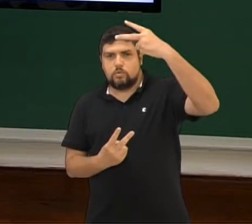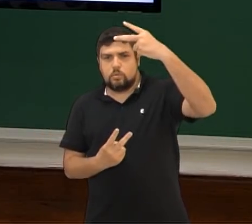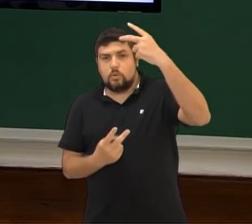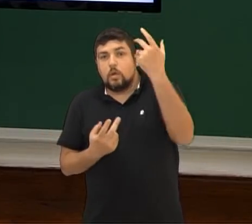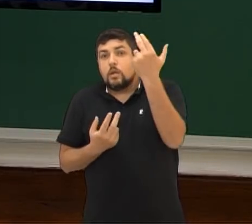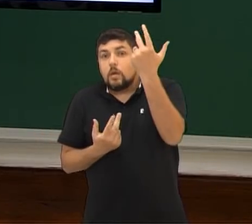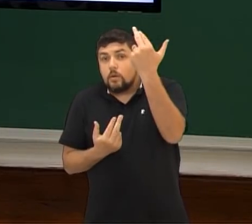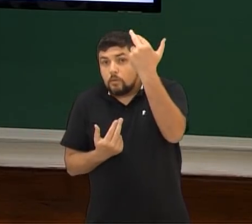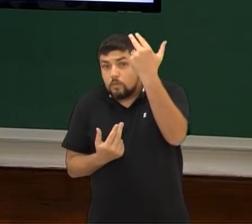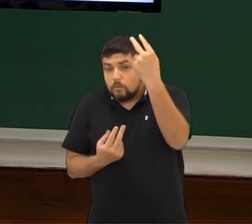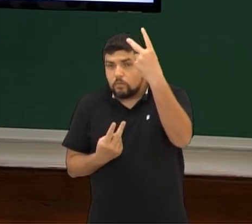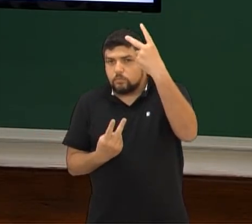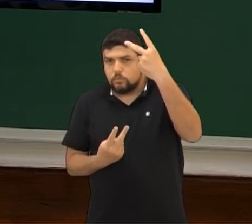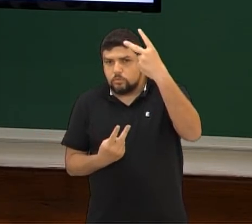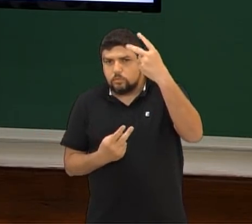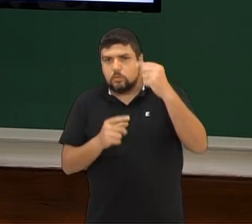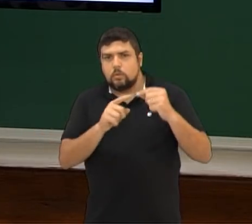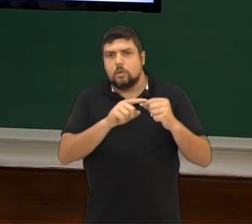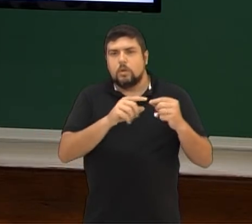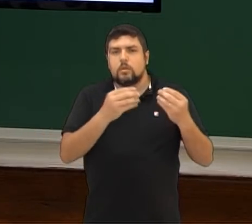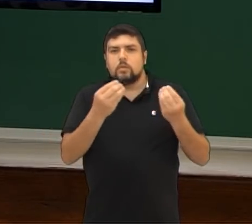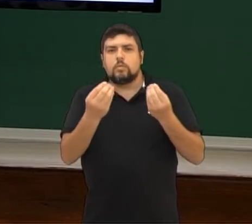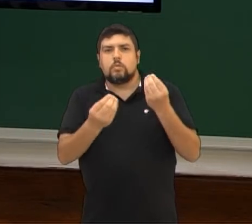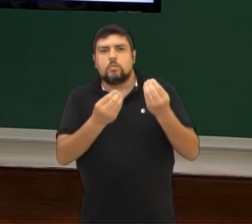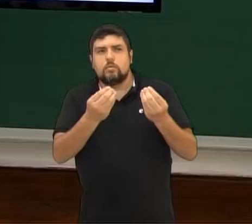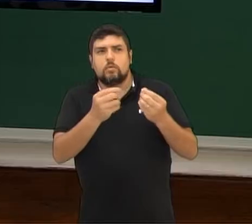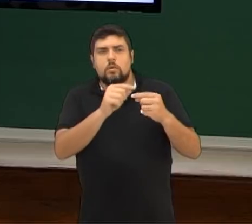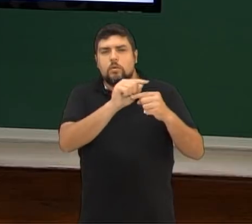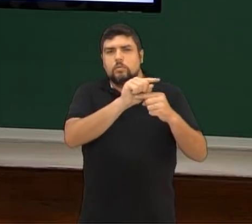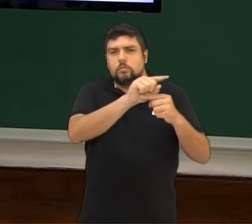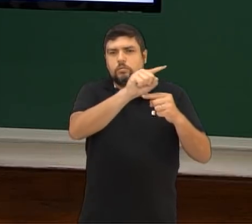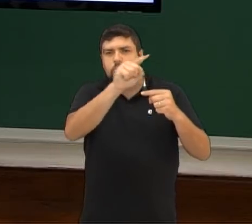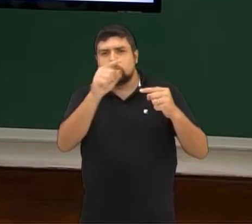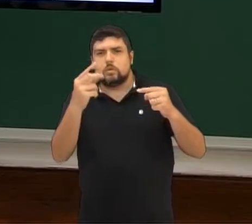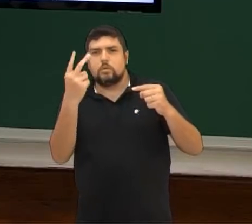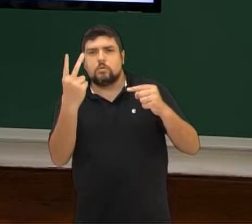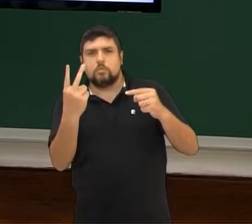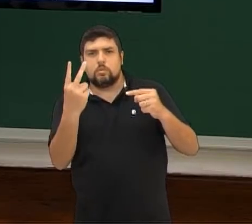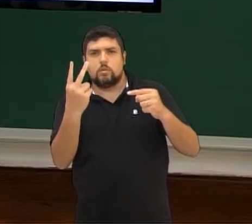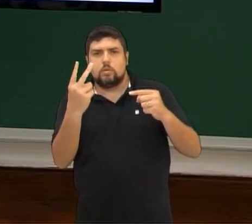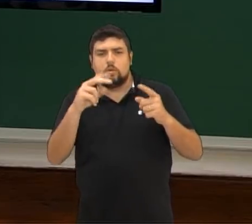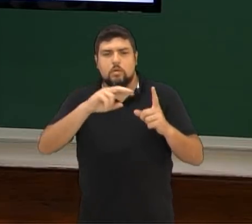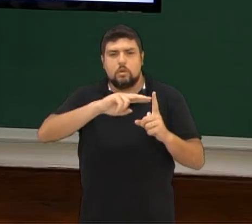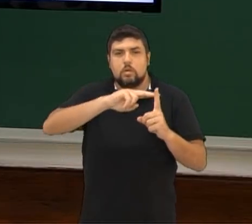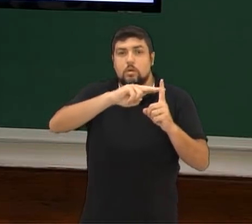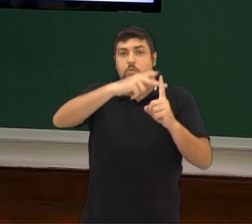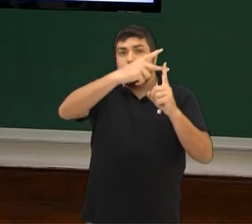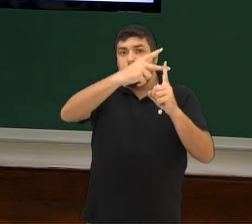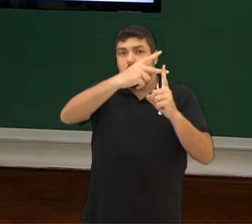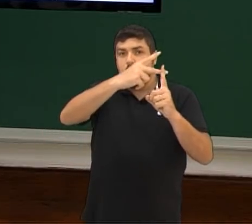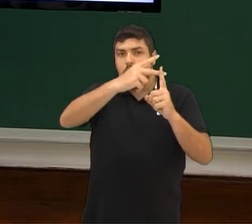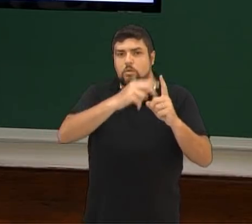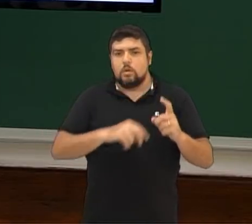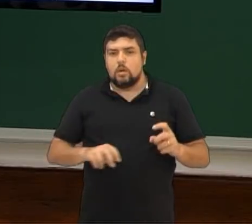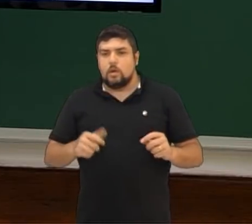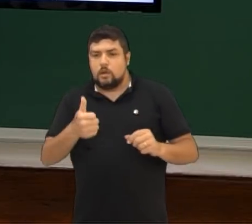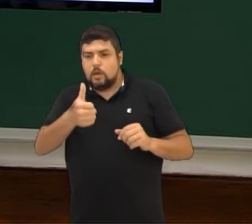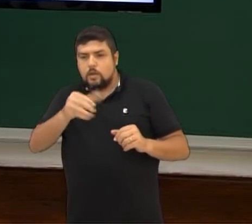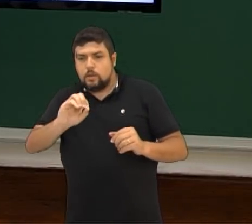no denominador, deixando ele como 2 e o seu dobro em 10. E a sua